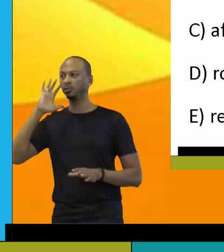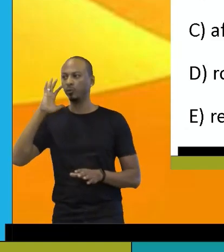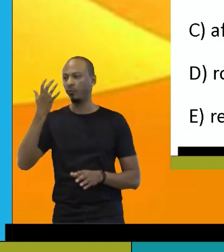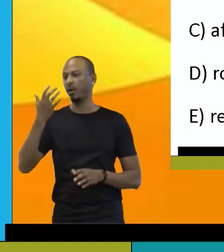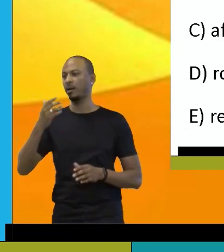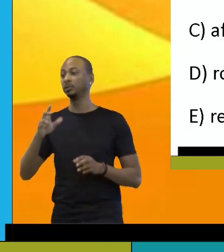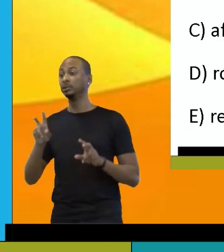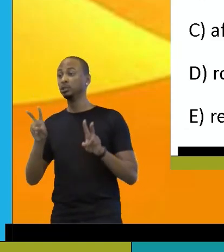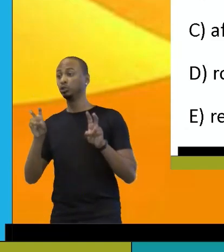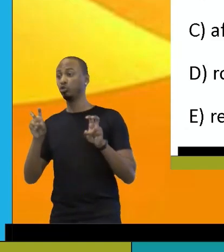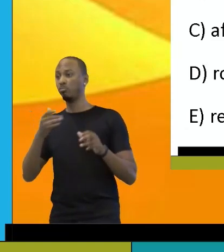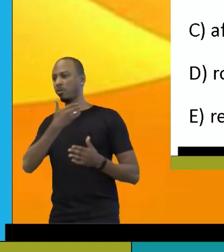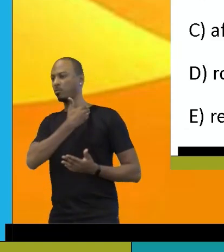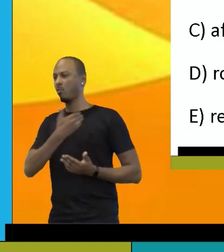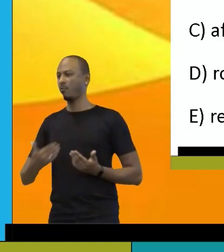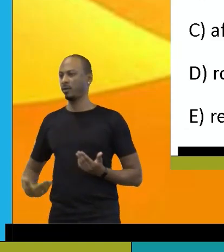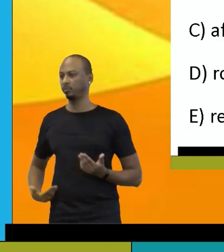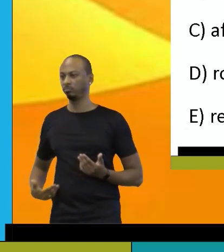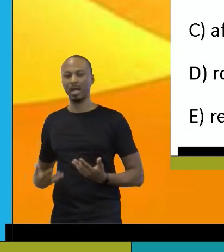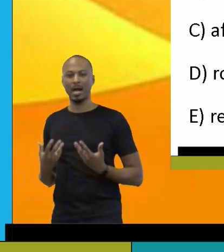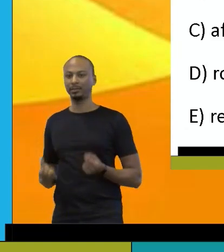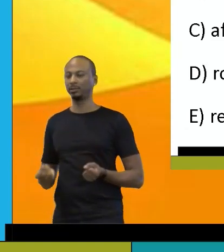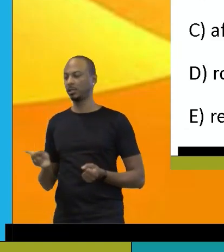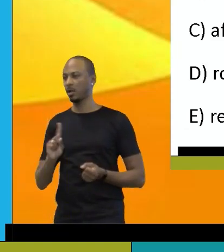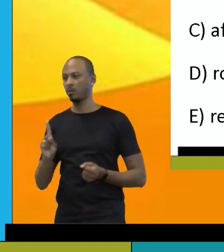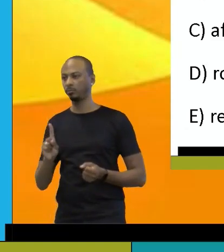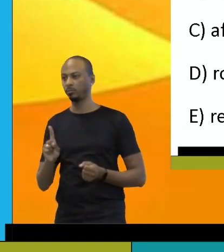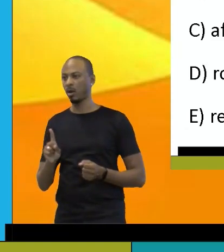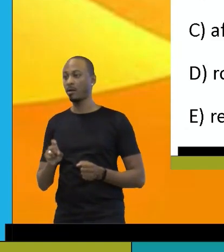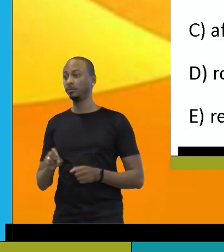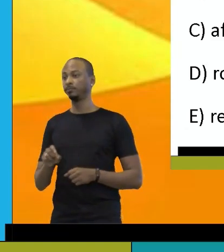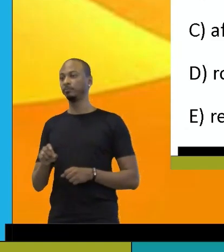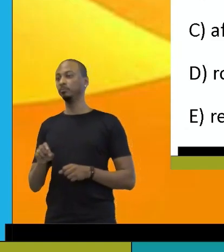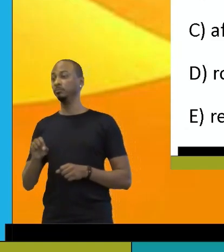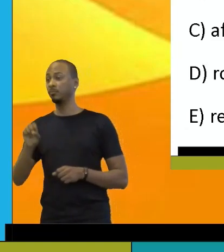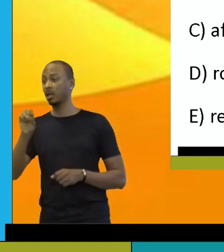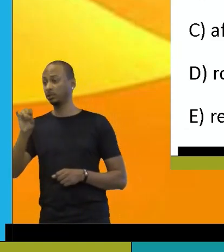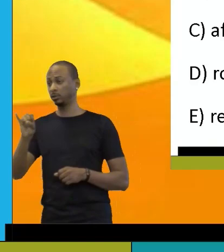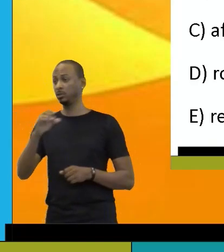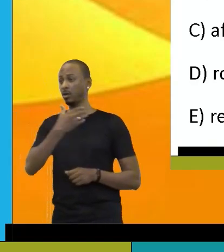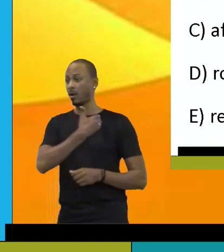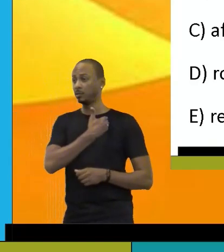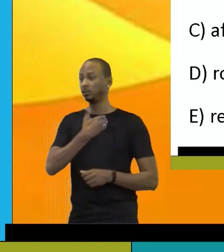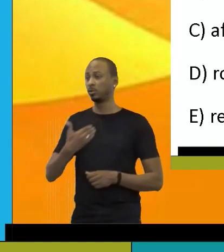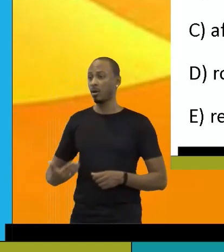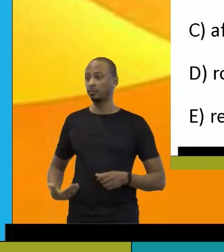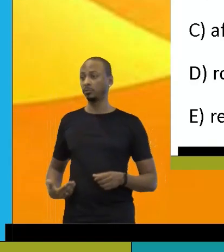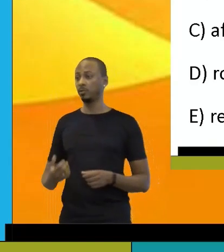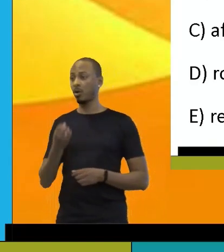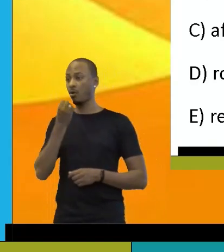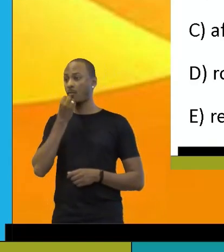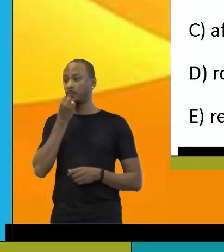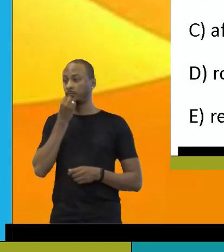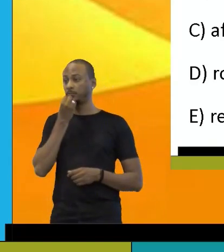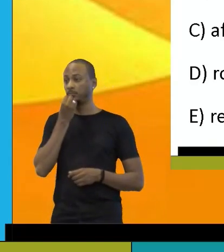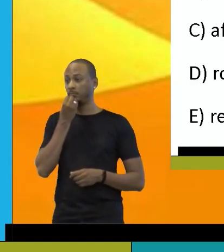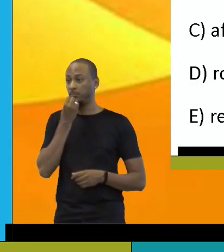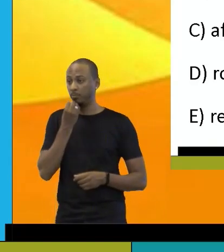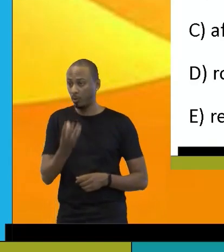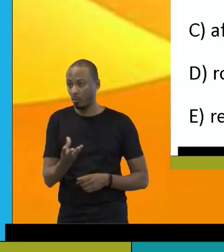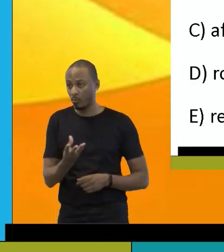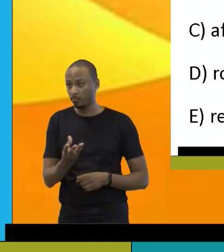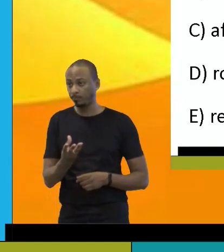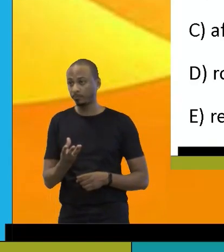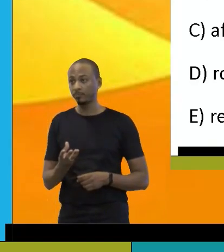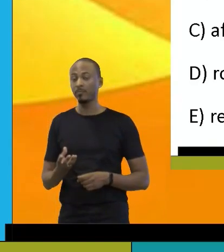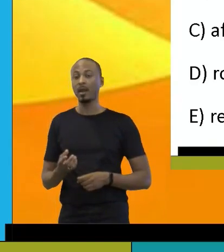pública. Pois, como eu disse, o bom governante é aquele que sabe separar o público do privado. O Pedro